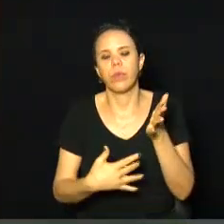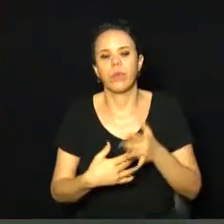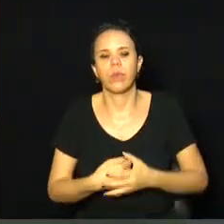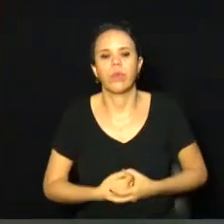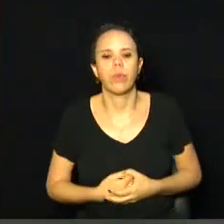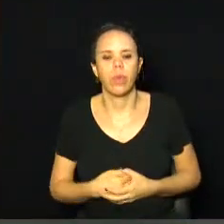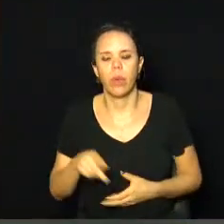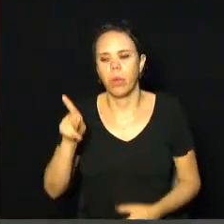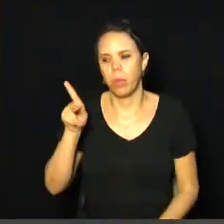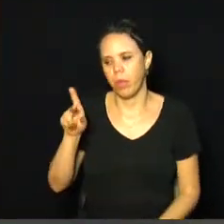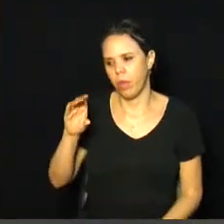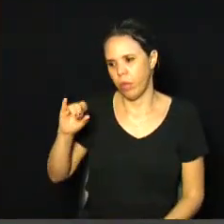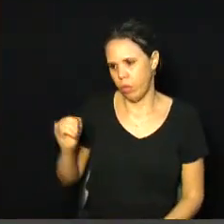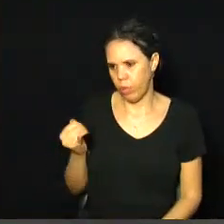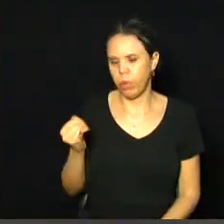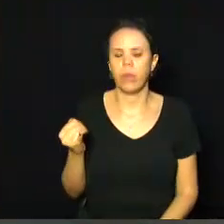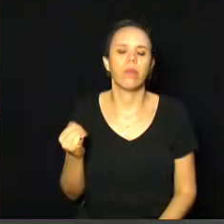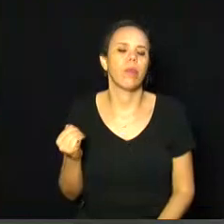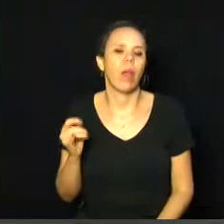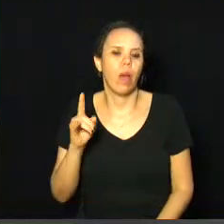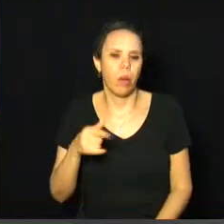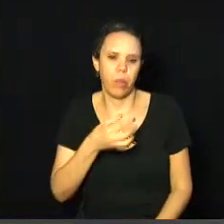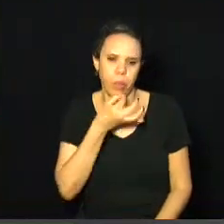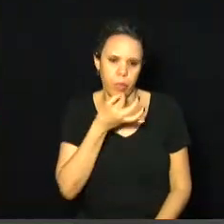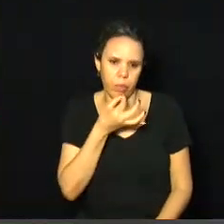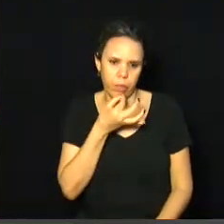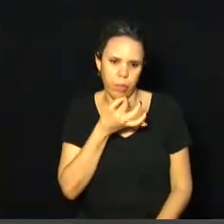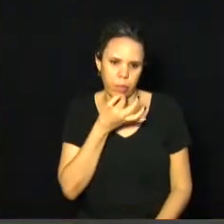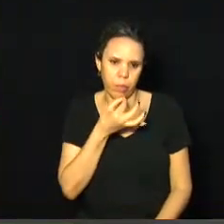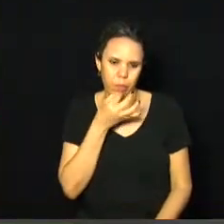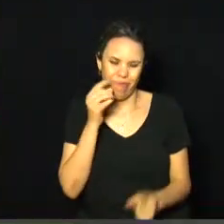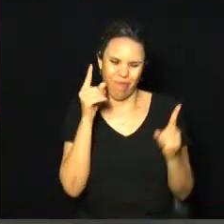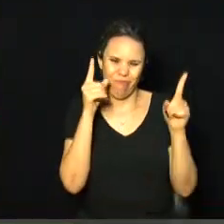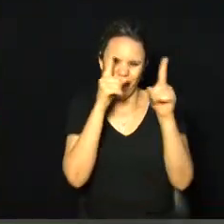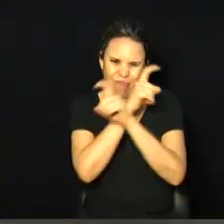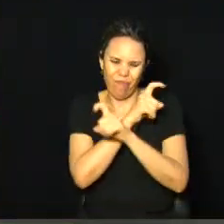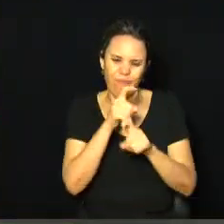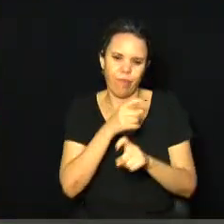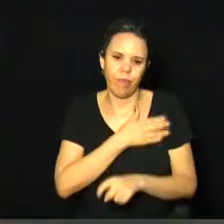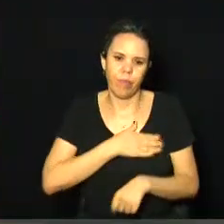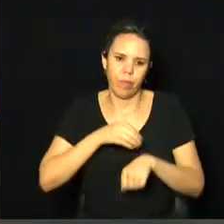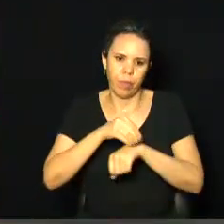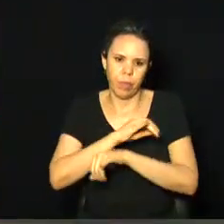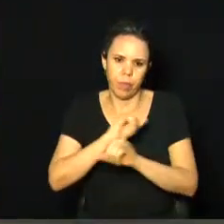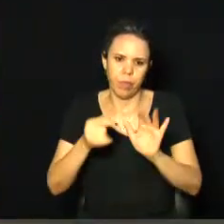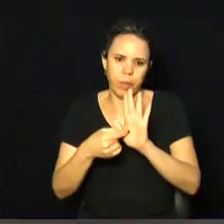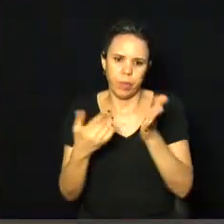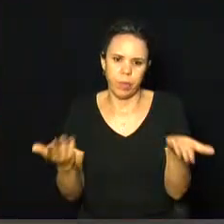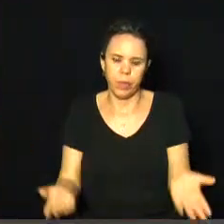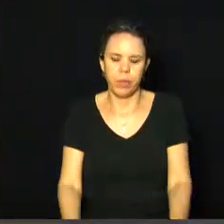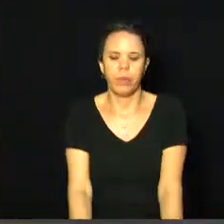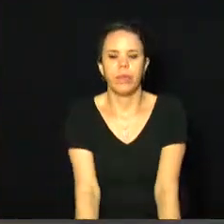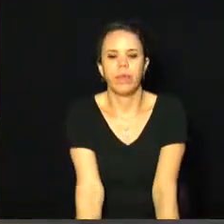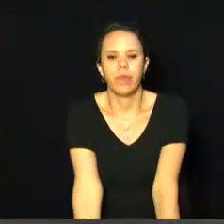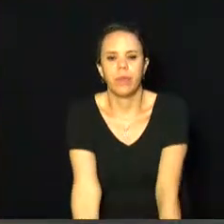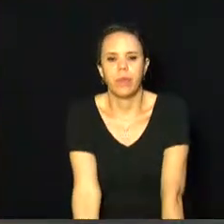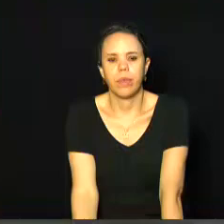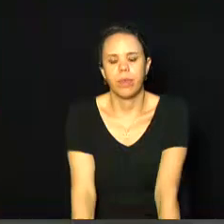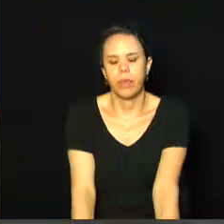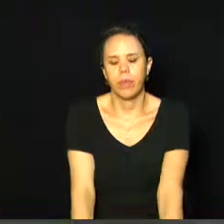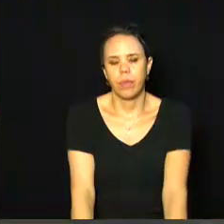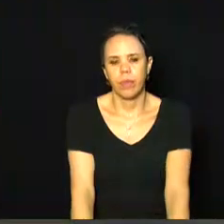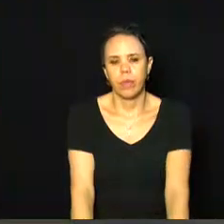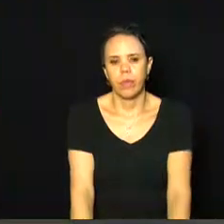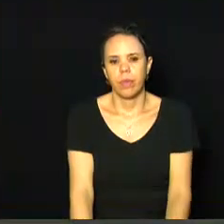do PCJ, né, que são, na minha opinião, bastante complicados. É isso que eu gostaria de apresentar. E aí eu posso ir